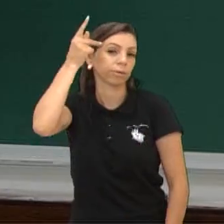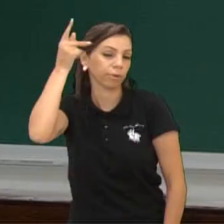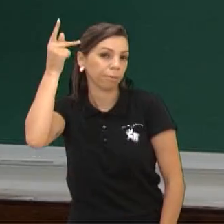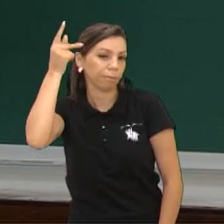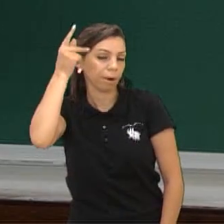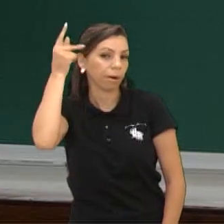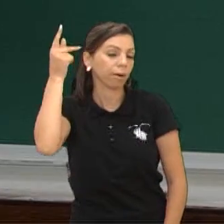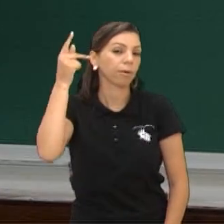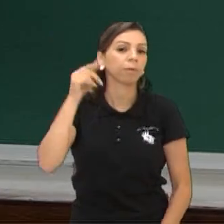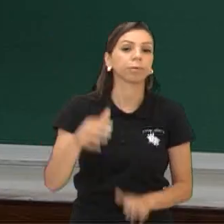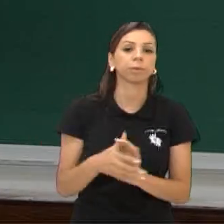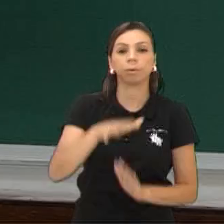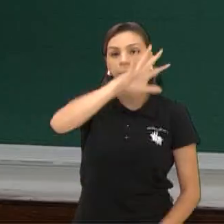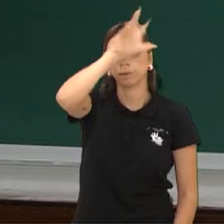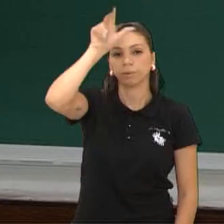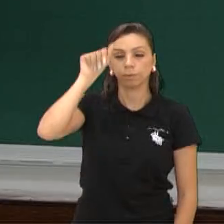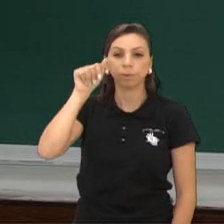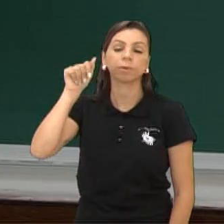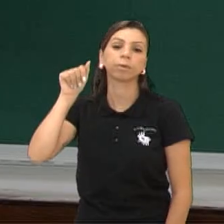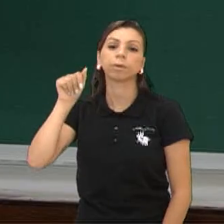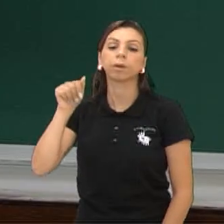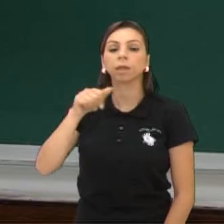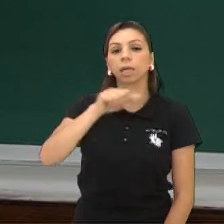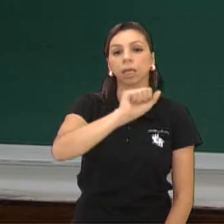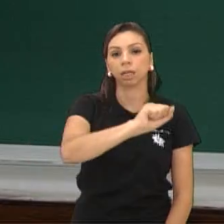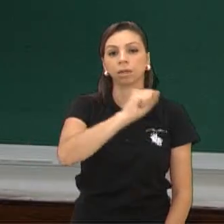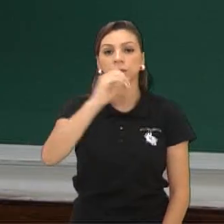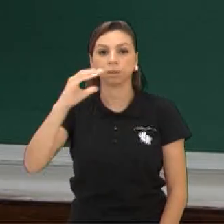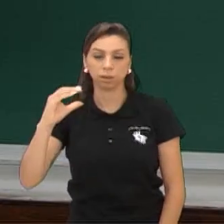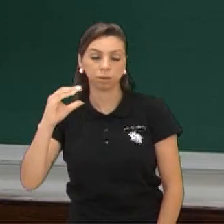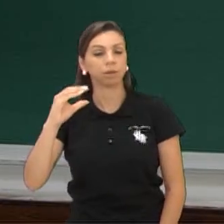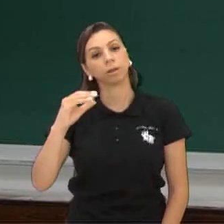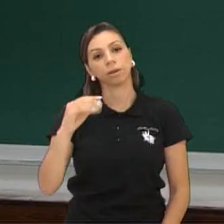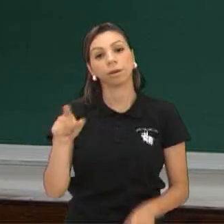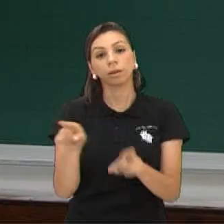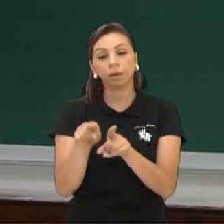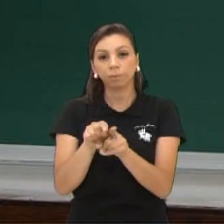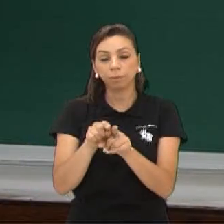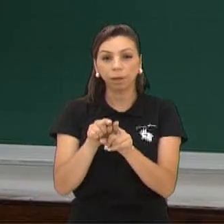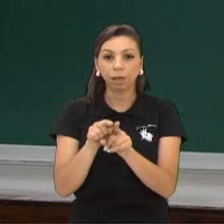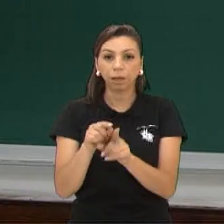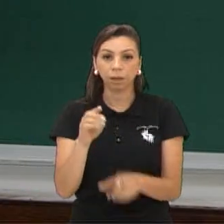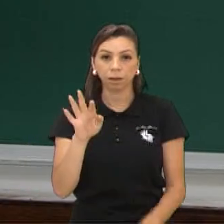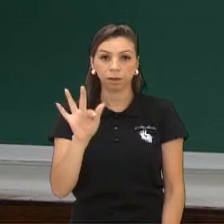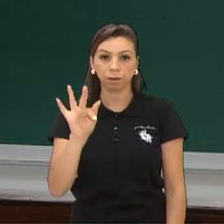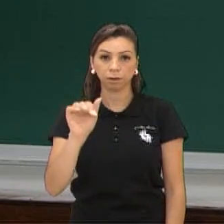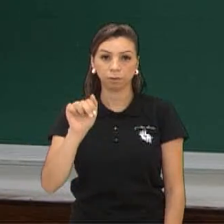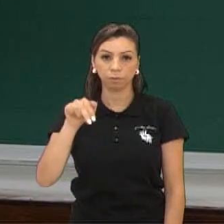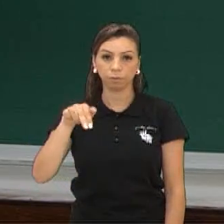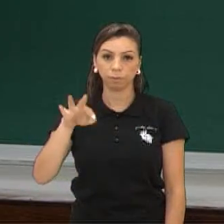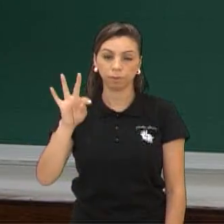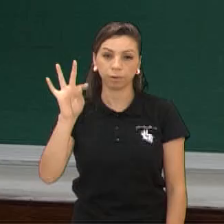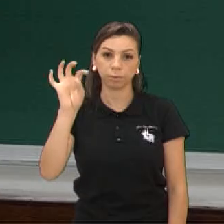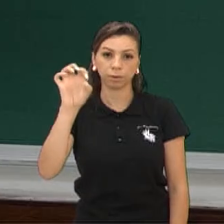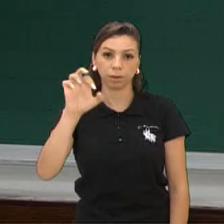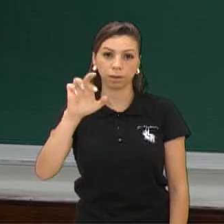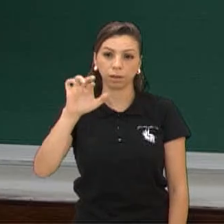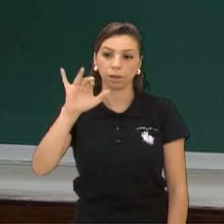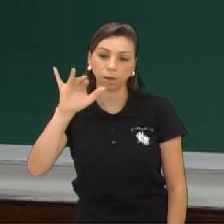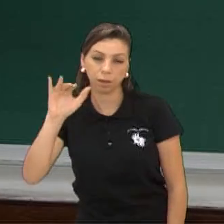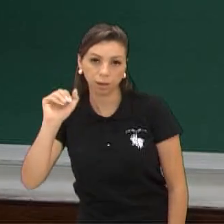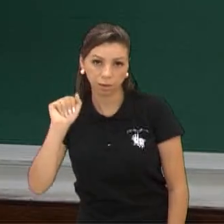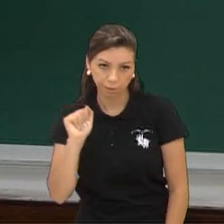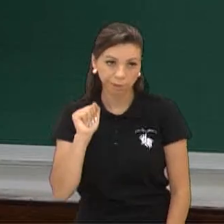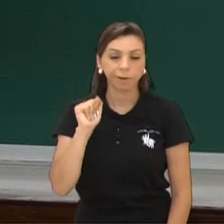Mato Grosso do Sul e Santa Catarina. E como fronteira, como sendo a divisão territorial fronteiriça do